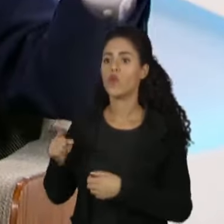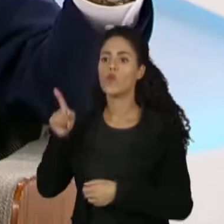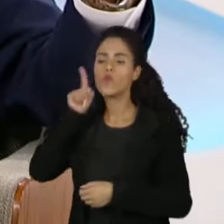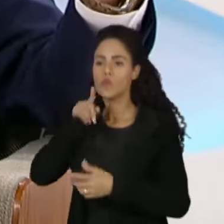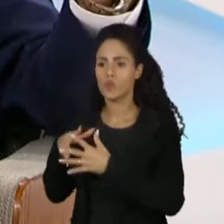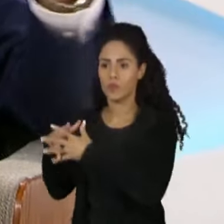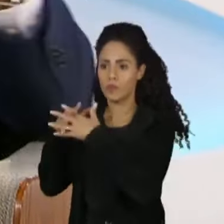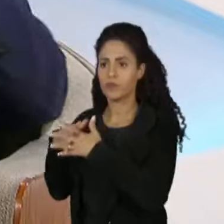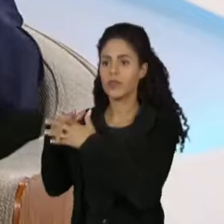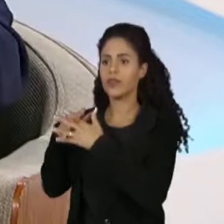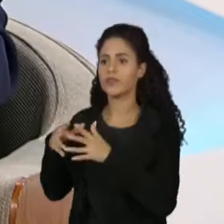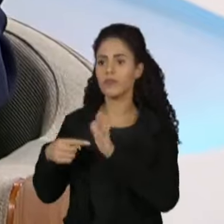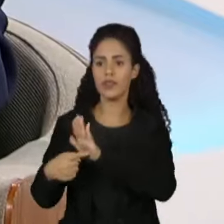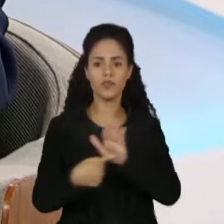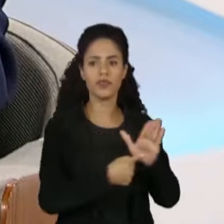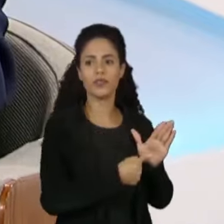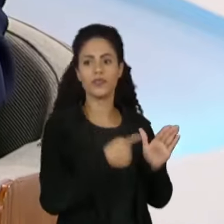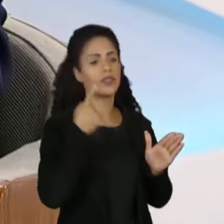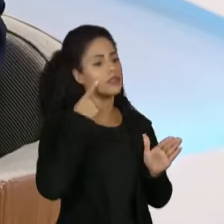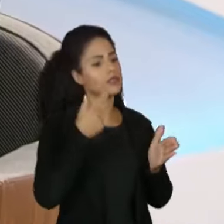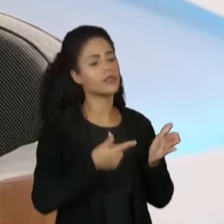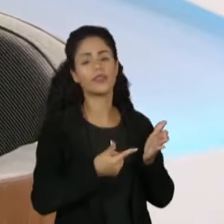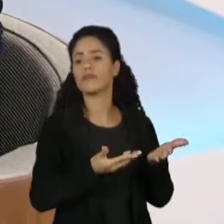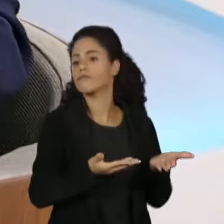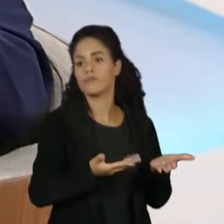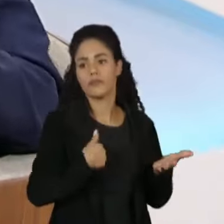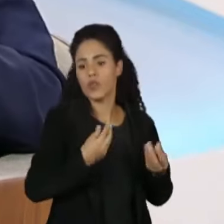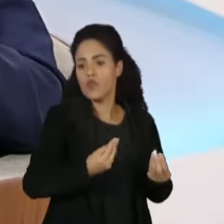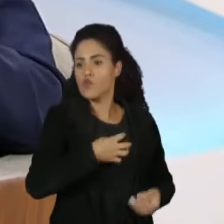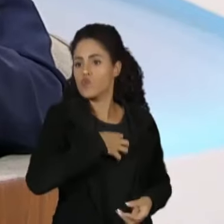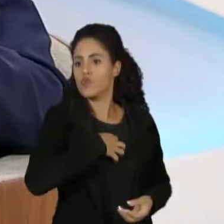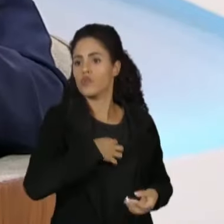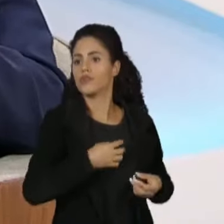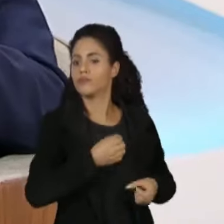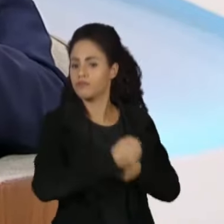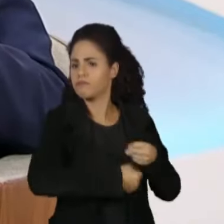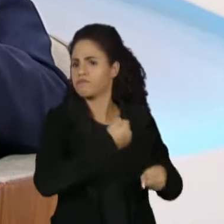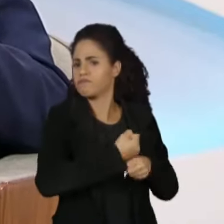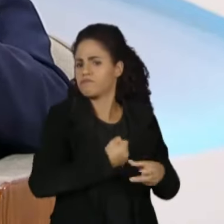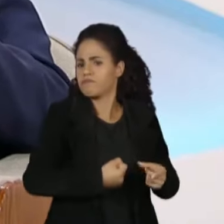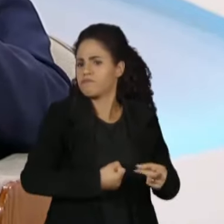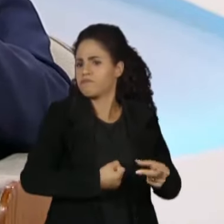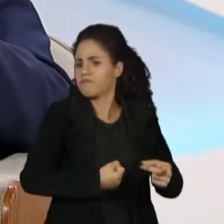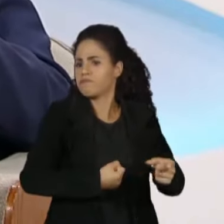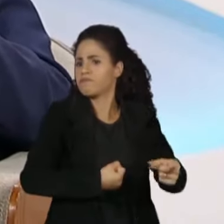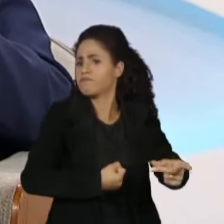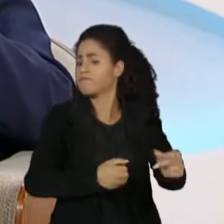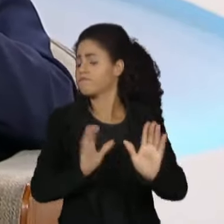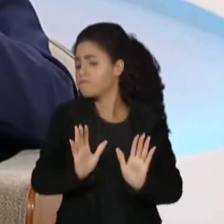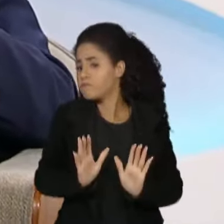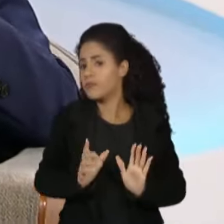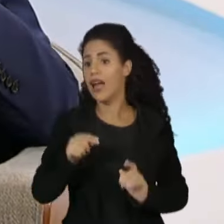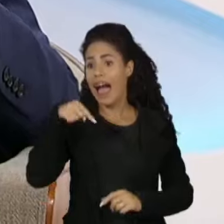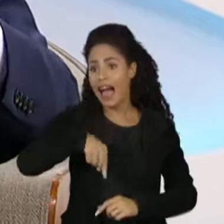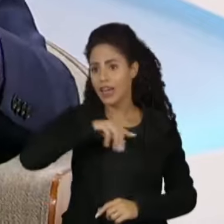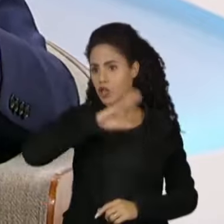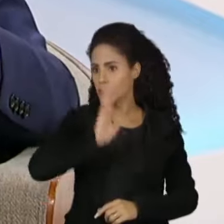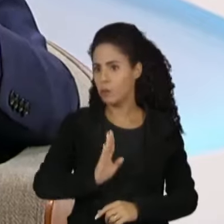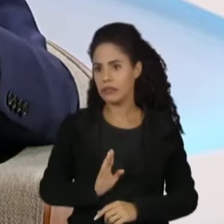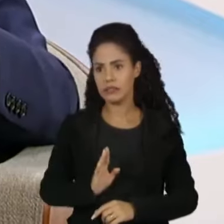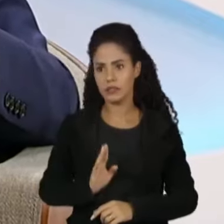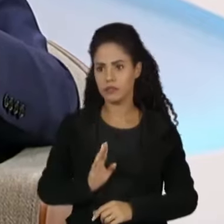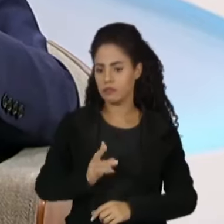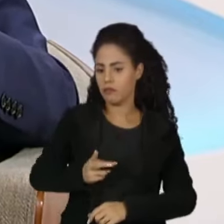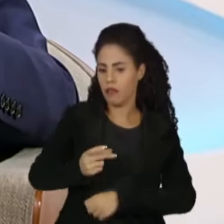é nomeação pela vida toda, e você tem o modelo europeu, que são os mandatos. E aí não prevaleceu no Brasil o